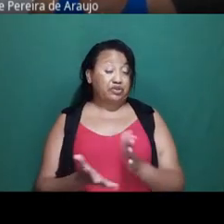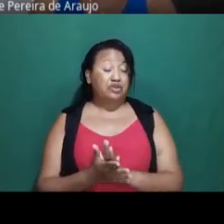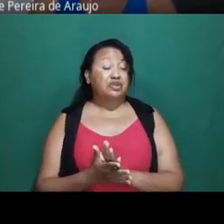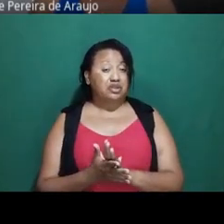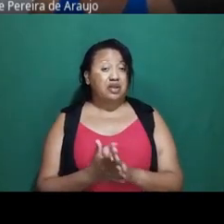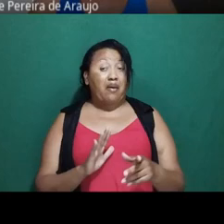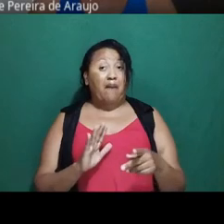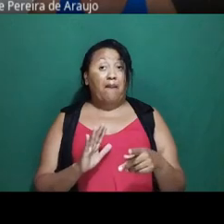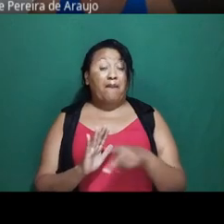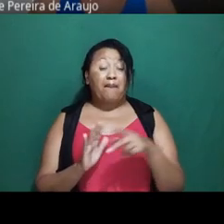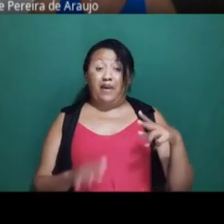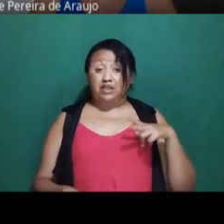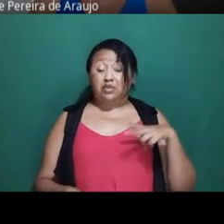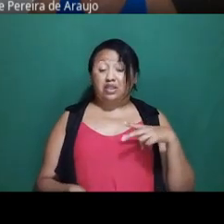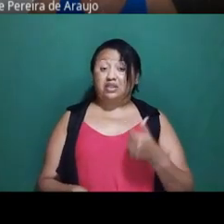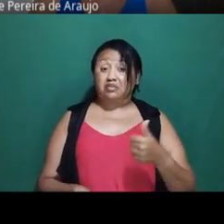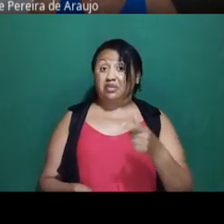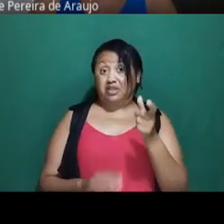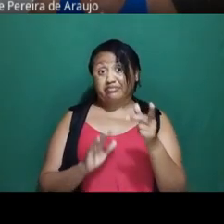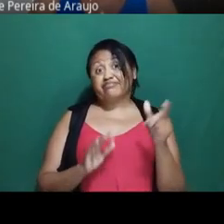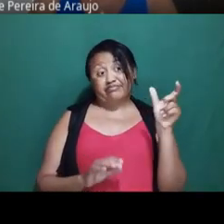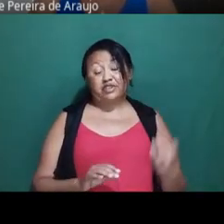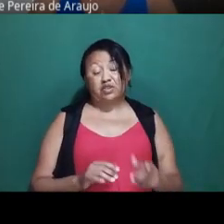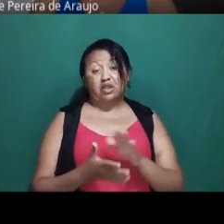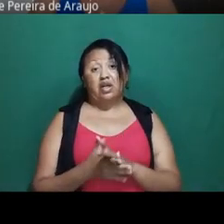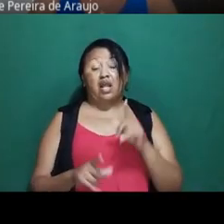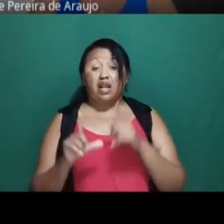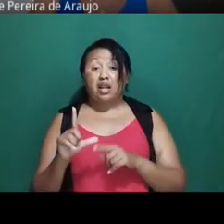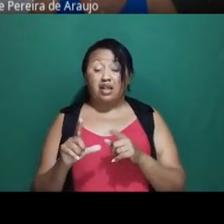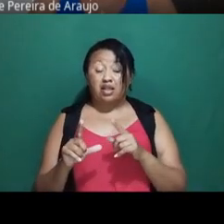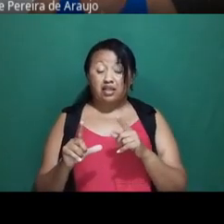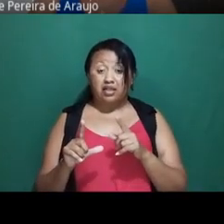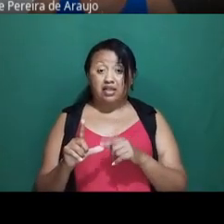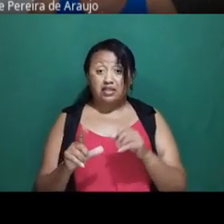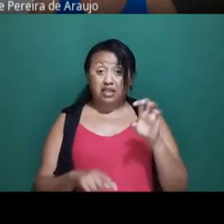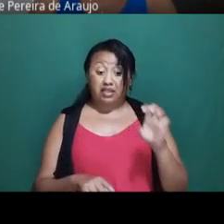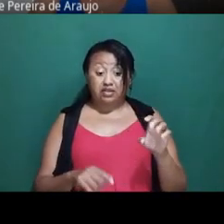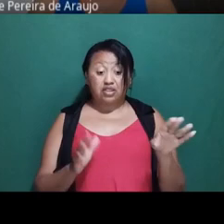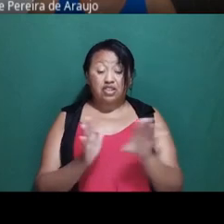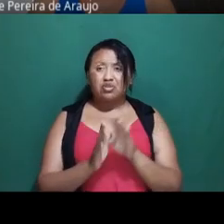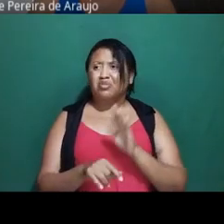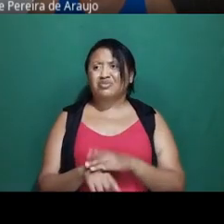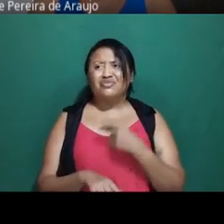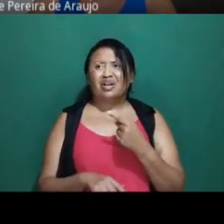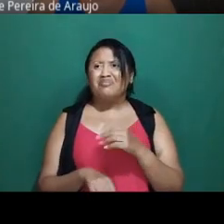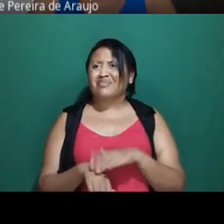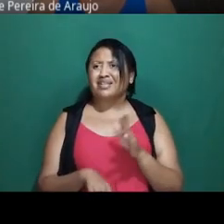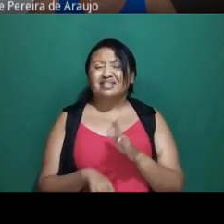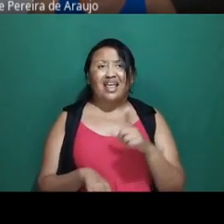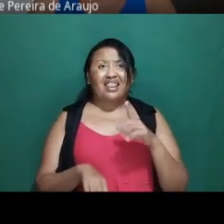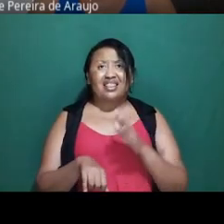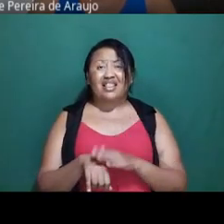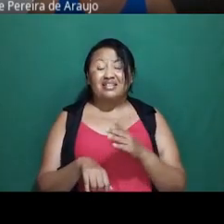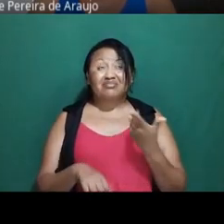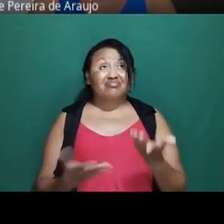pessoais né de primeira pessoa letra e chega um tempo e que não se diz mais meu Deus tempo de